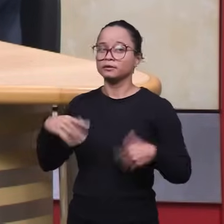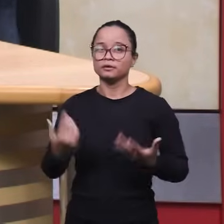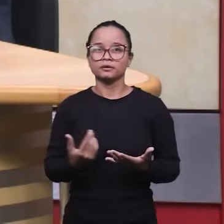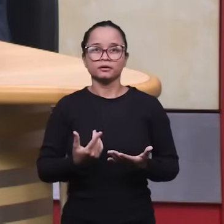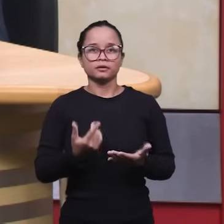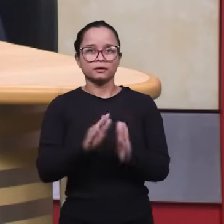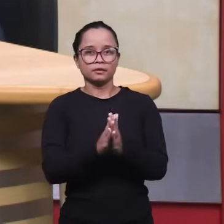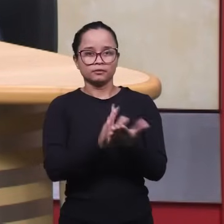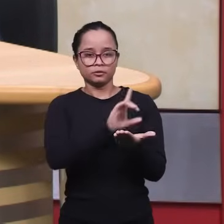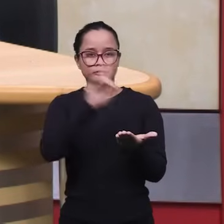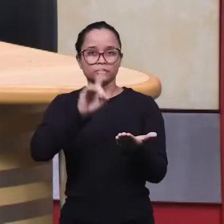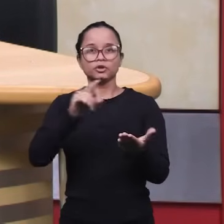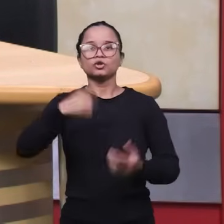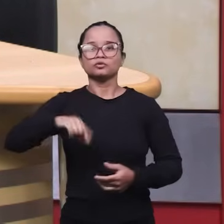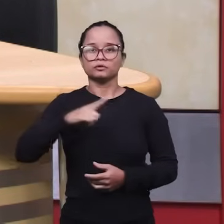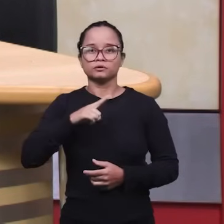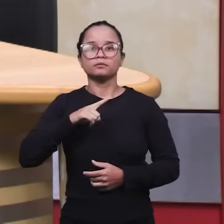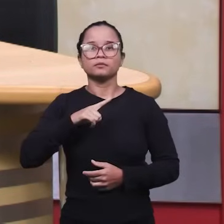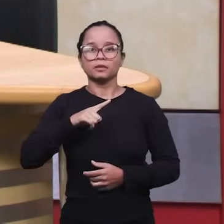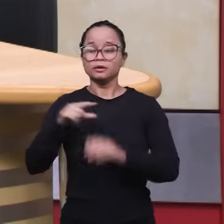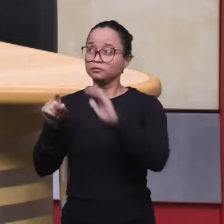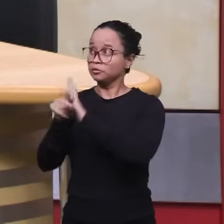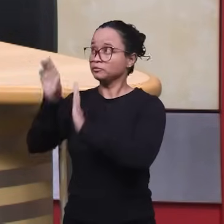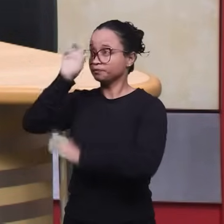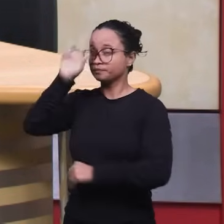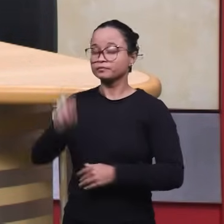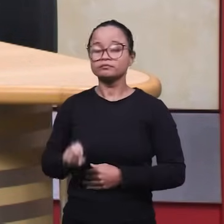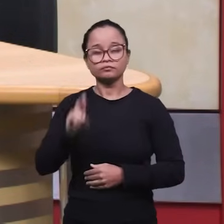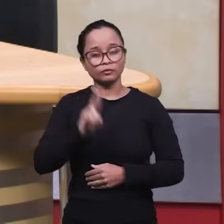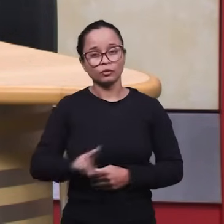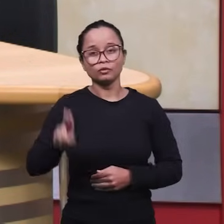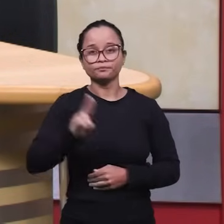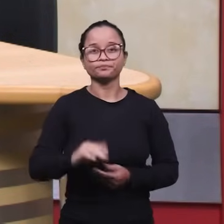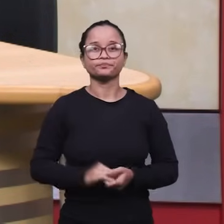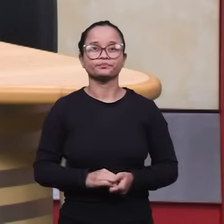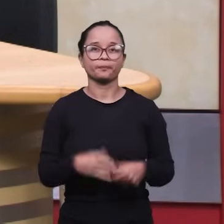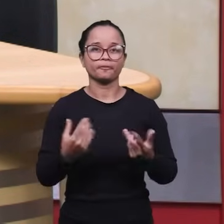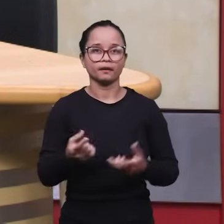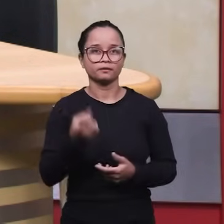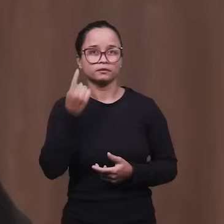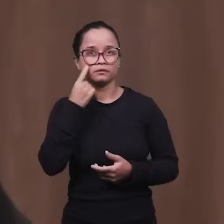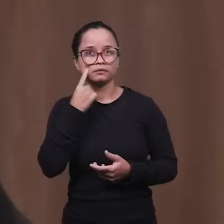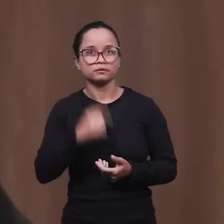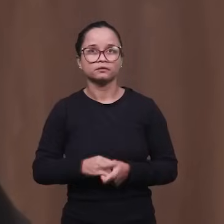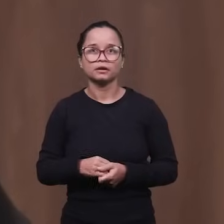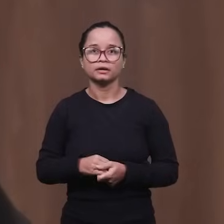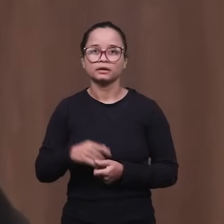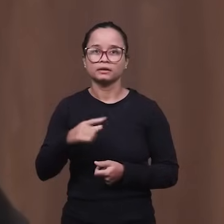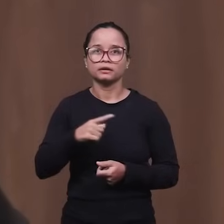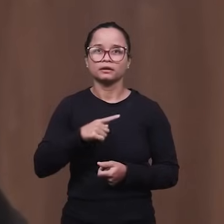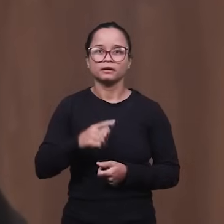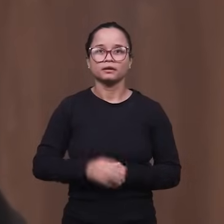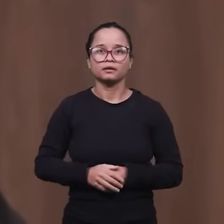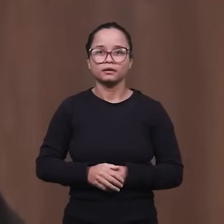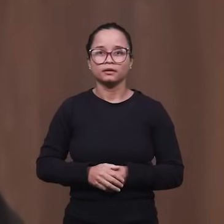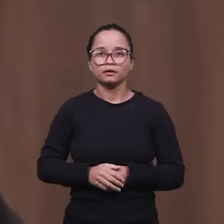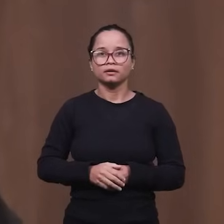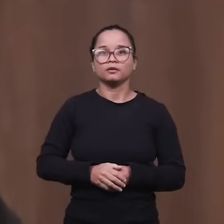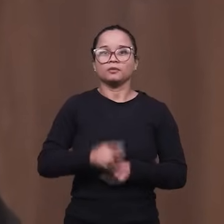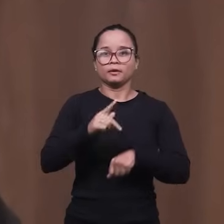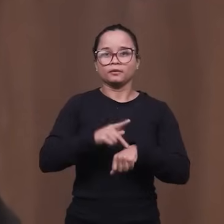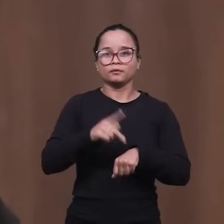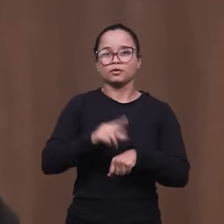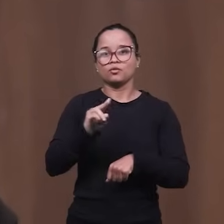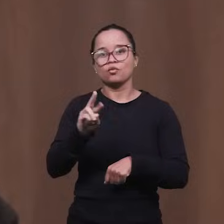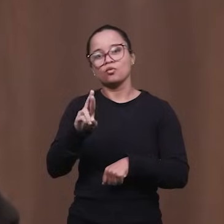Bíblia é um dos instrumentos que nós temos para consultar o Senhor. Nós vemos que o Senhor às vezes responde por Urim, por Tumim, por